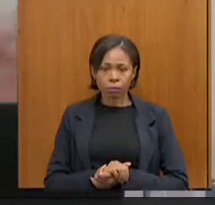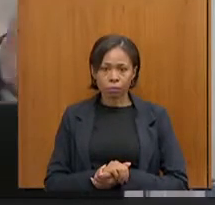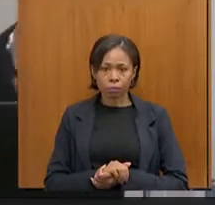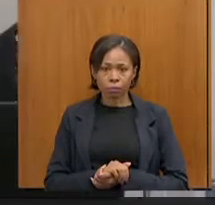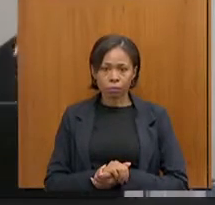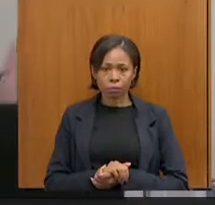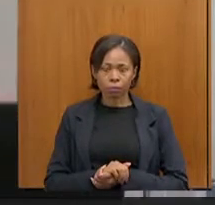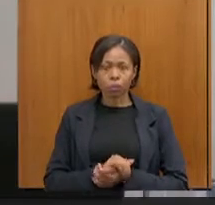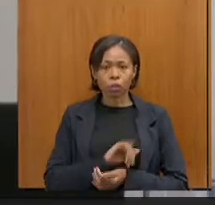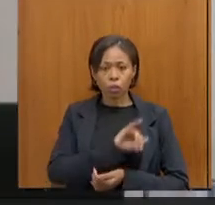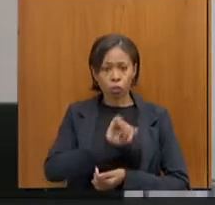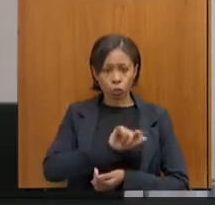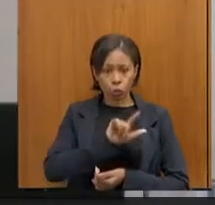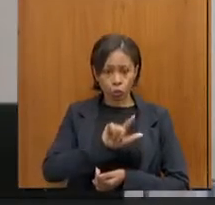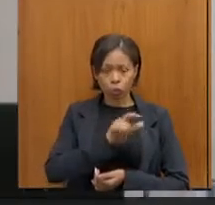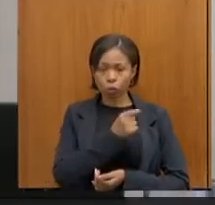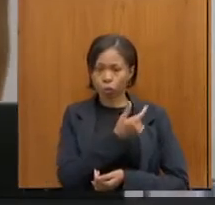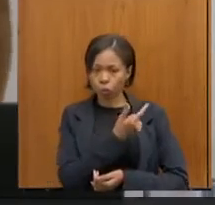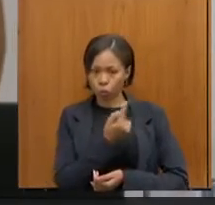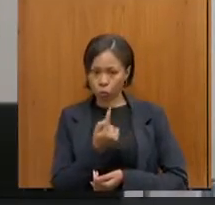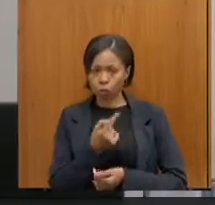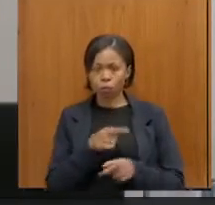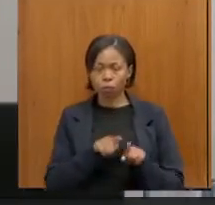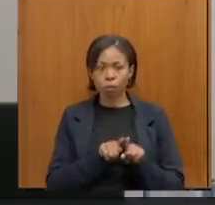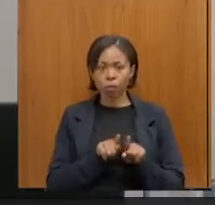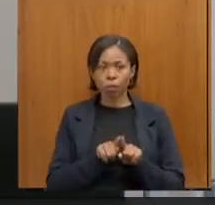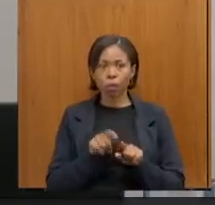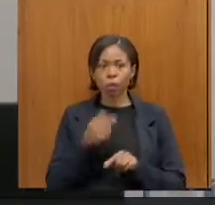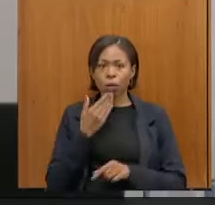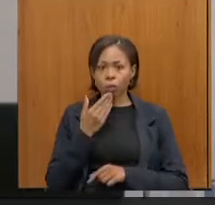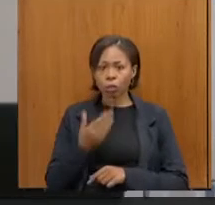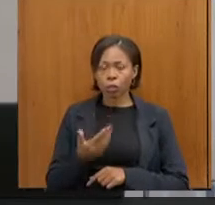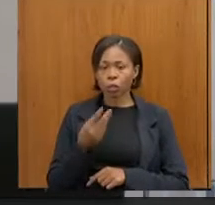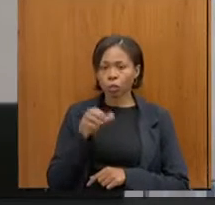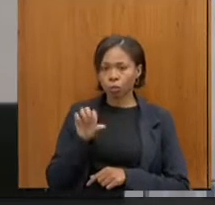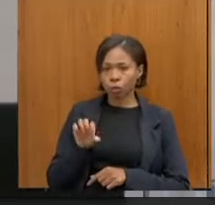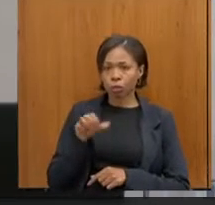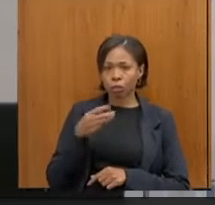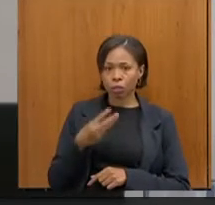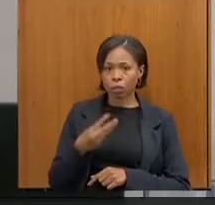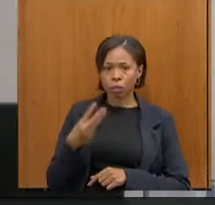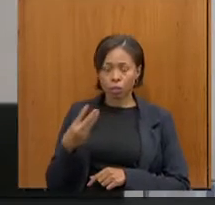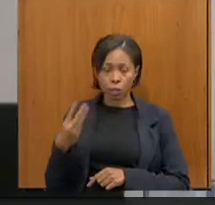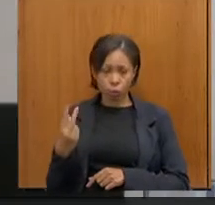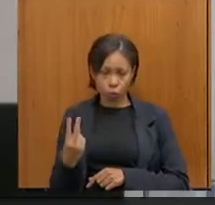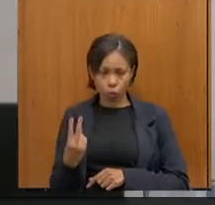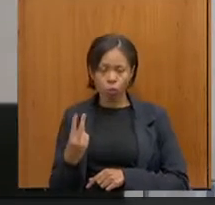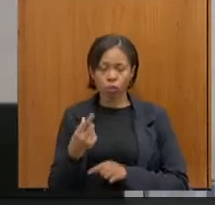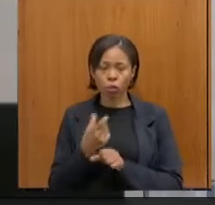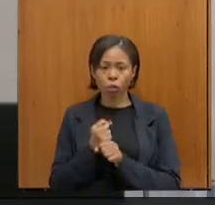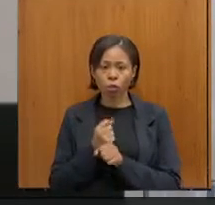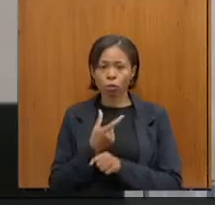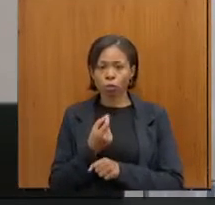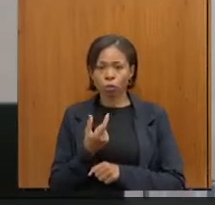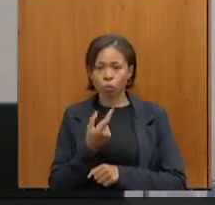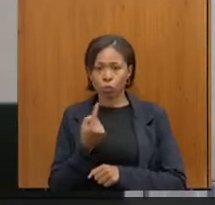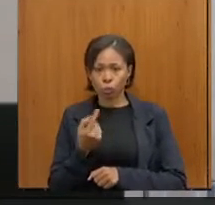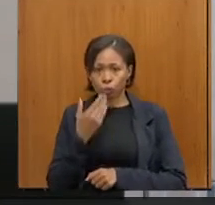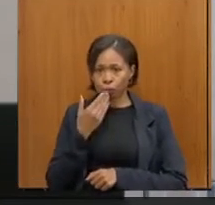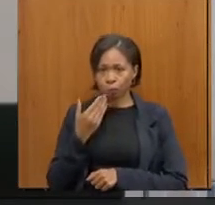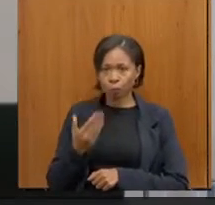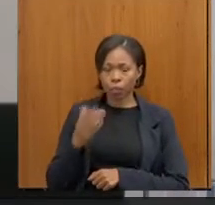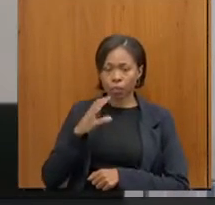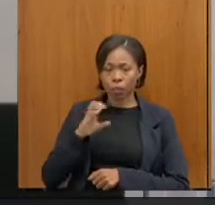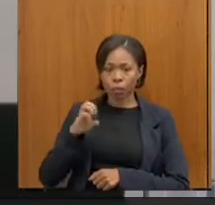comissões primeiro 2021 requerimento e condução 9332 2021 requer seja encaminhado ao diretor-presidente da